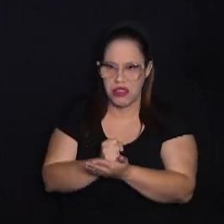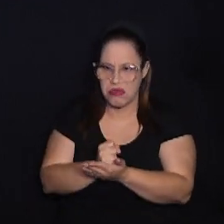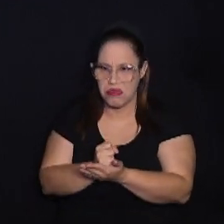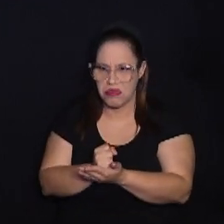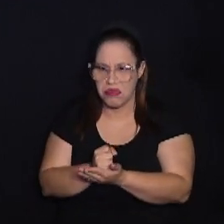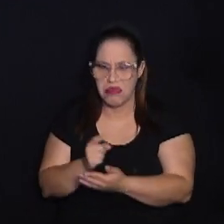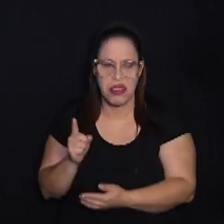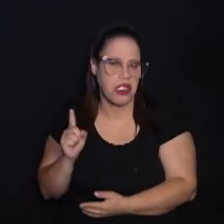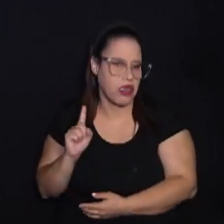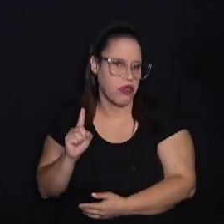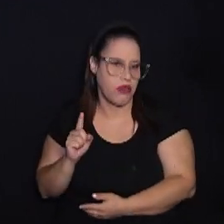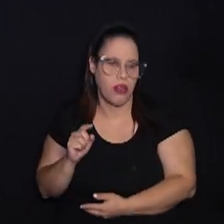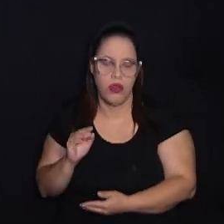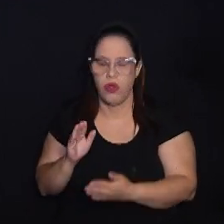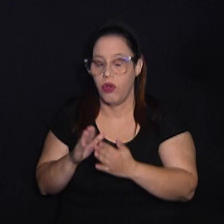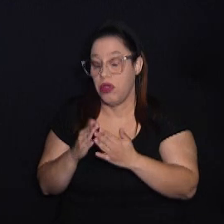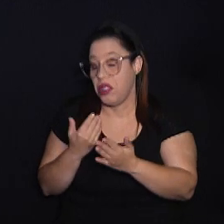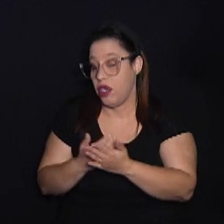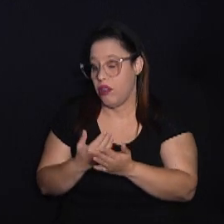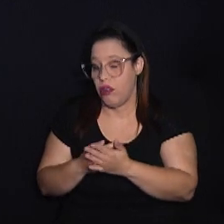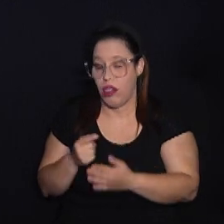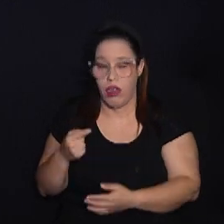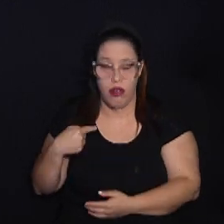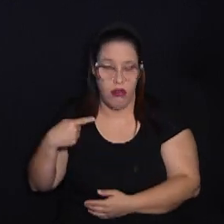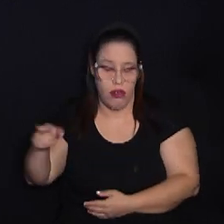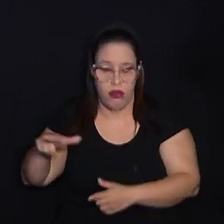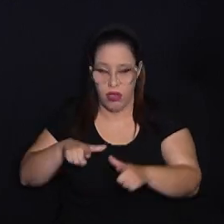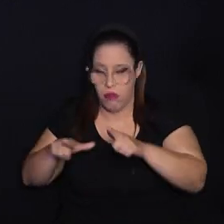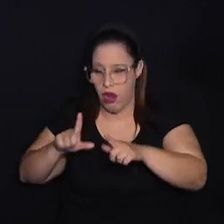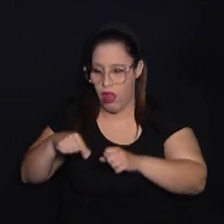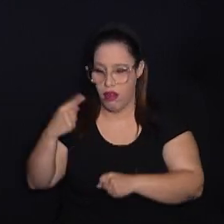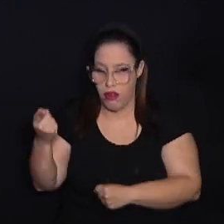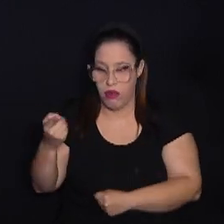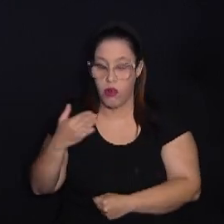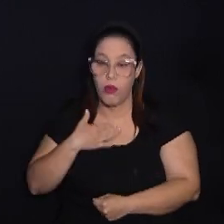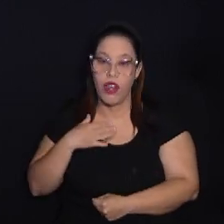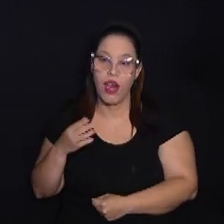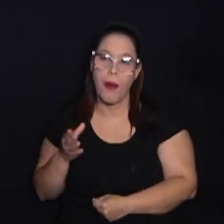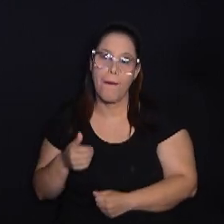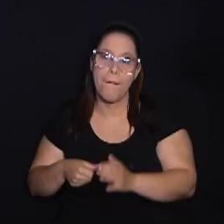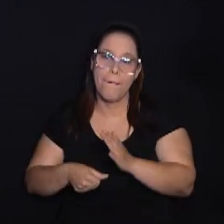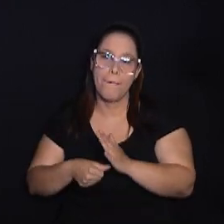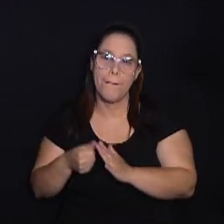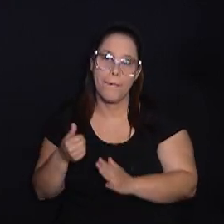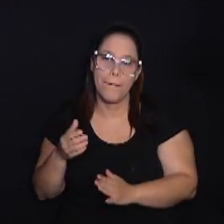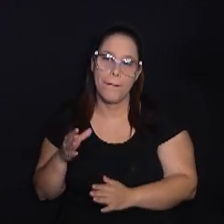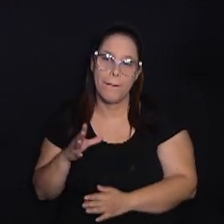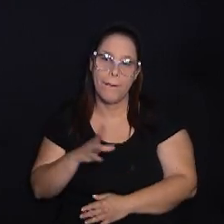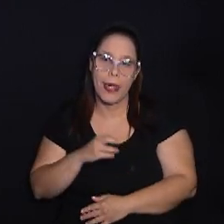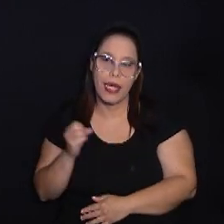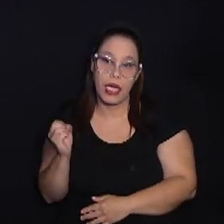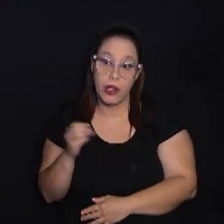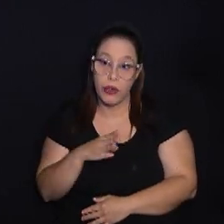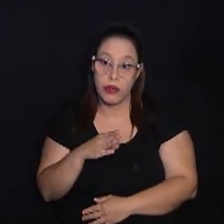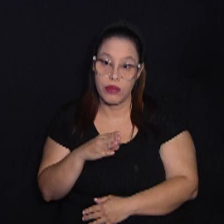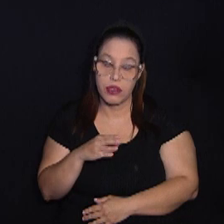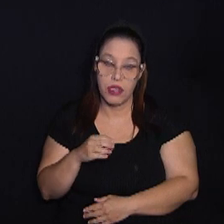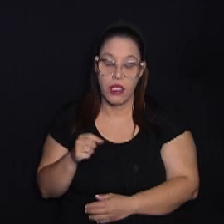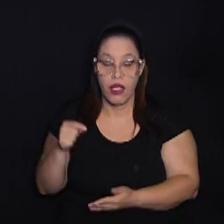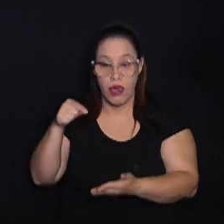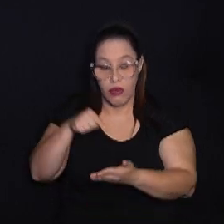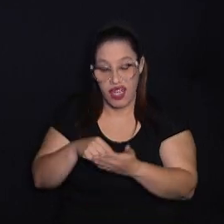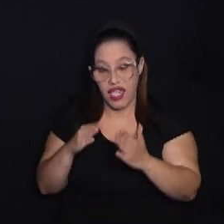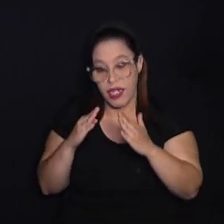nem trabalhar fora. Como eu era a caçula, ficaria em casa para ajudá-la nos afazeres